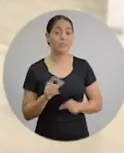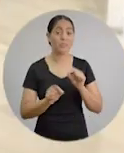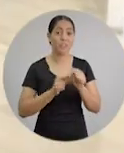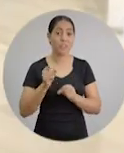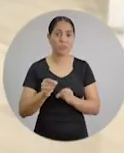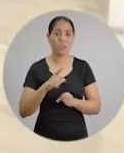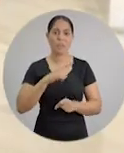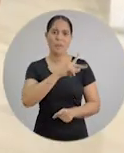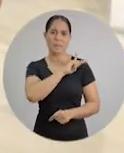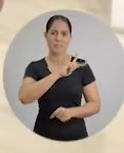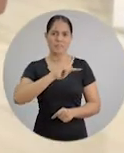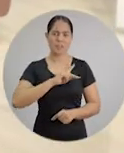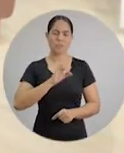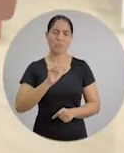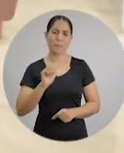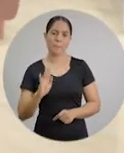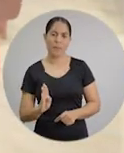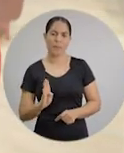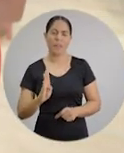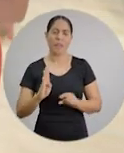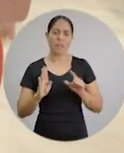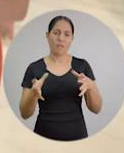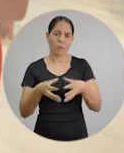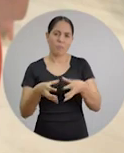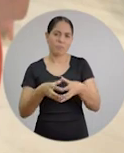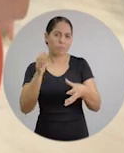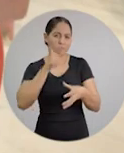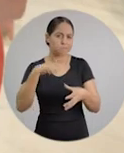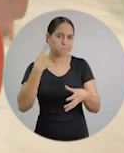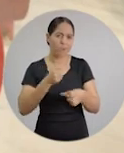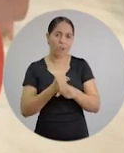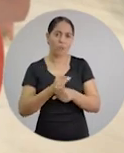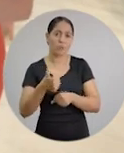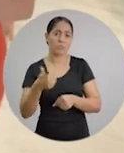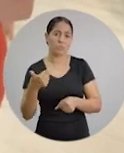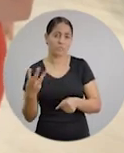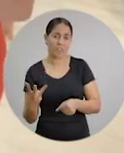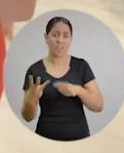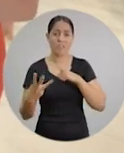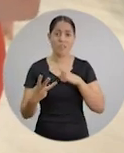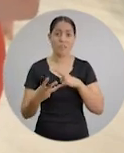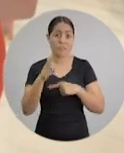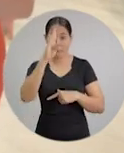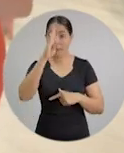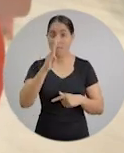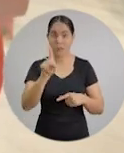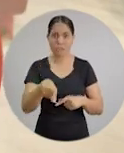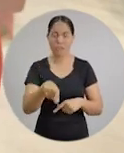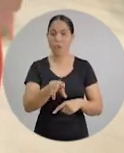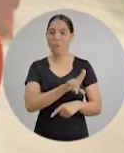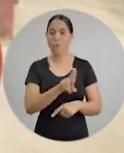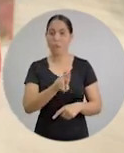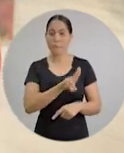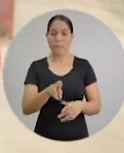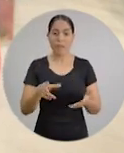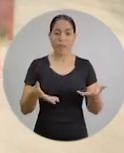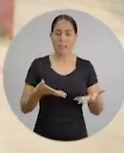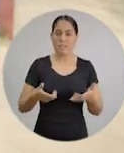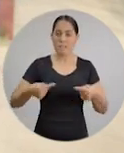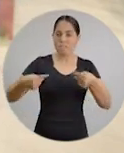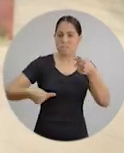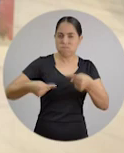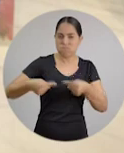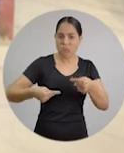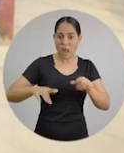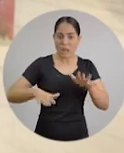Tive a oportunidade de presidir a Comissão Nacional da Mulher Advogada no ano de 2013 e foi a primeira vez que a Comissão Nacional foi nomeada. Então eu me